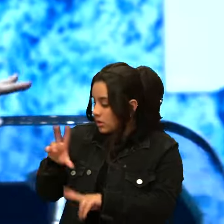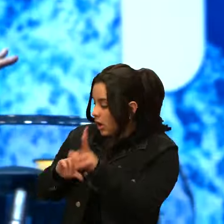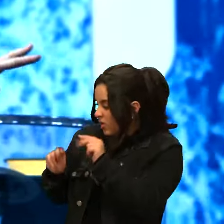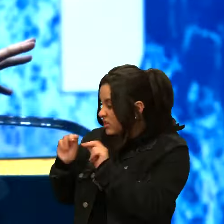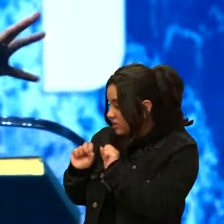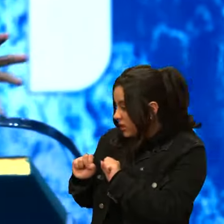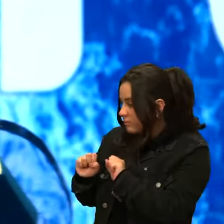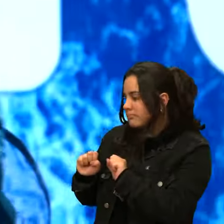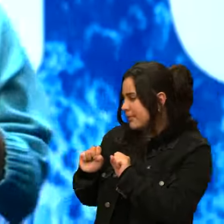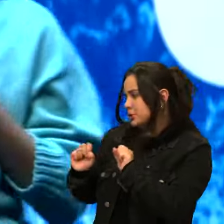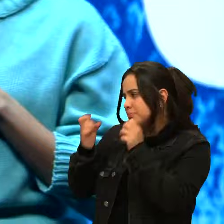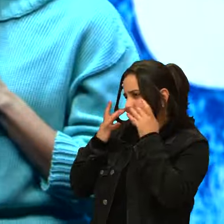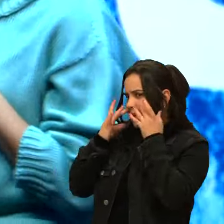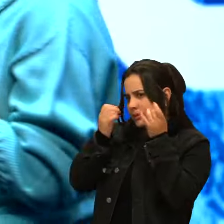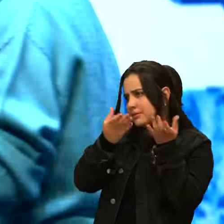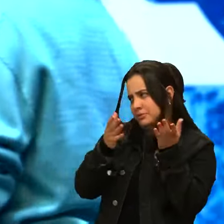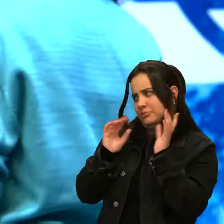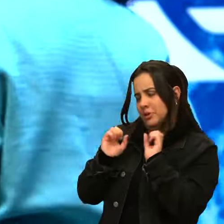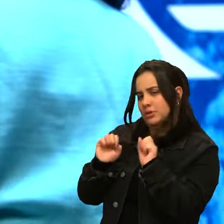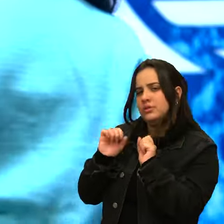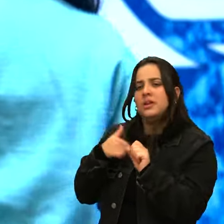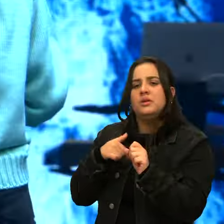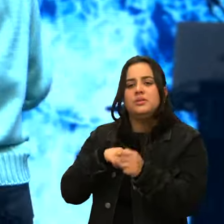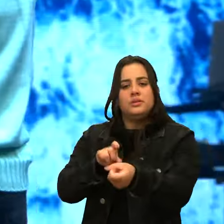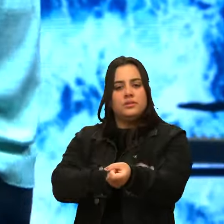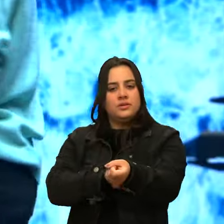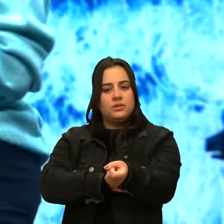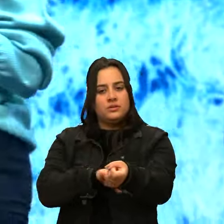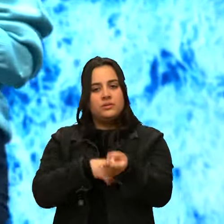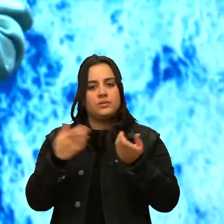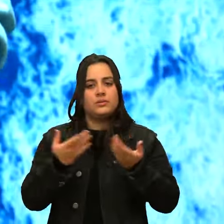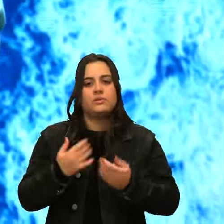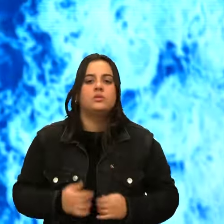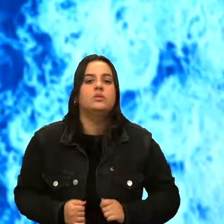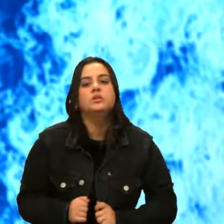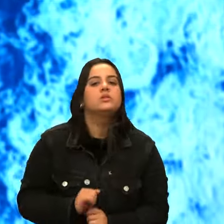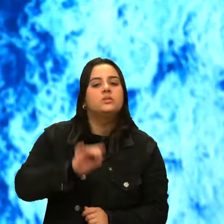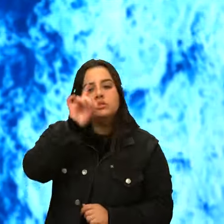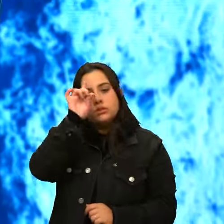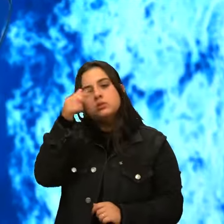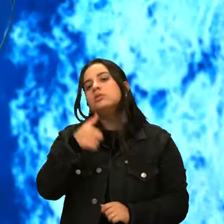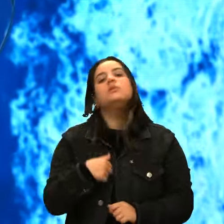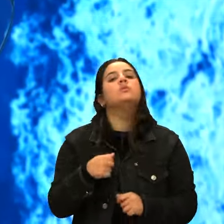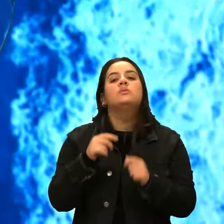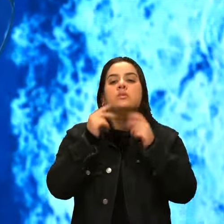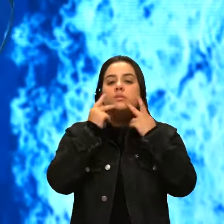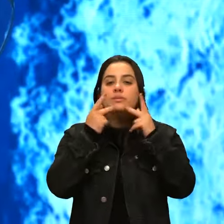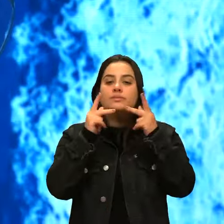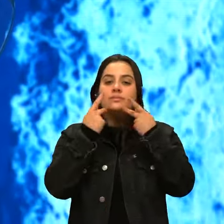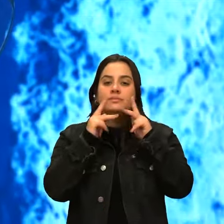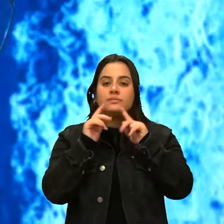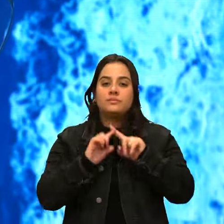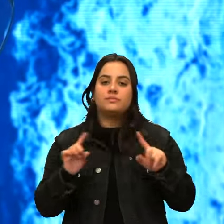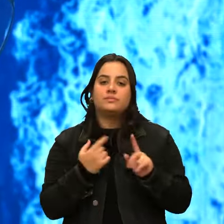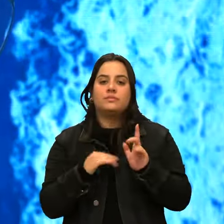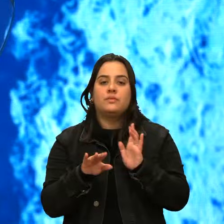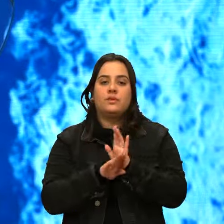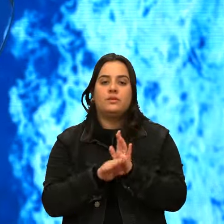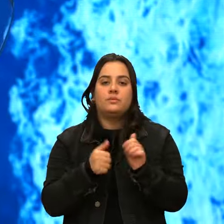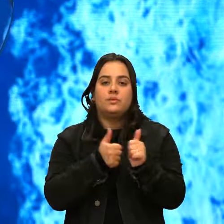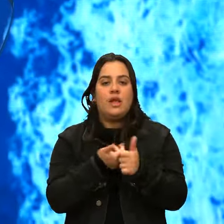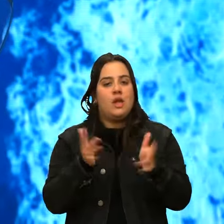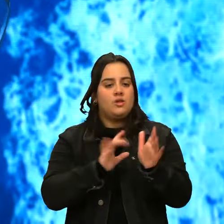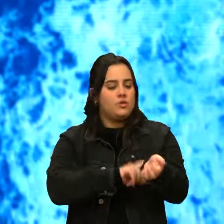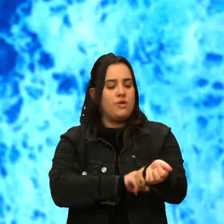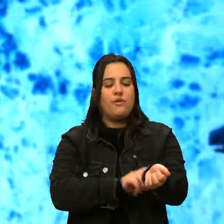prestar atenção. Eu estava bem nervosa hoje durante o dia para pregar, mas aí foi chegando perto, agora não estou mais